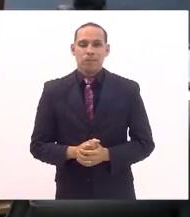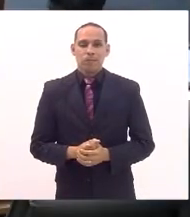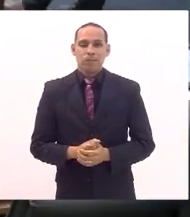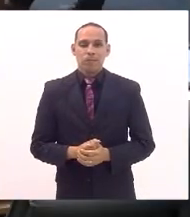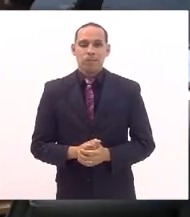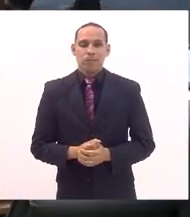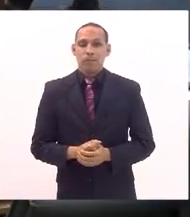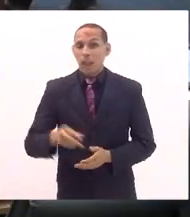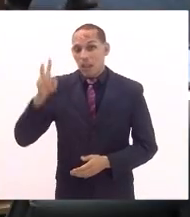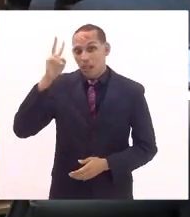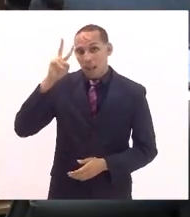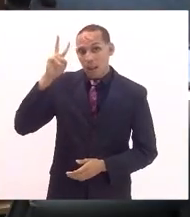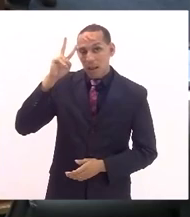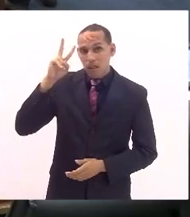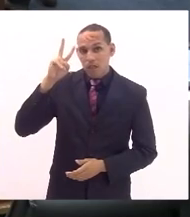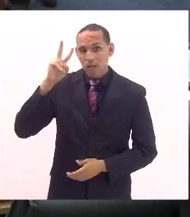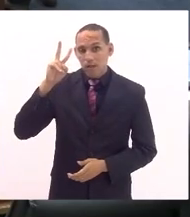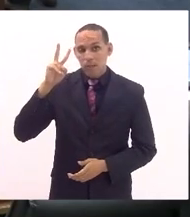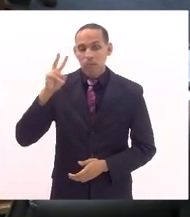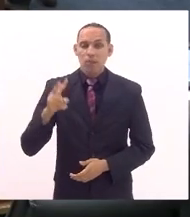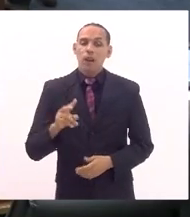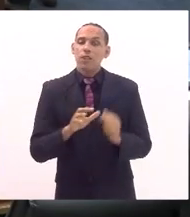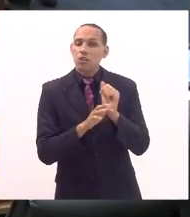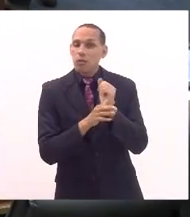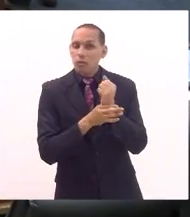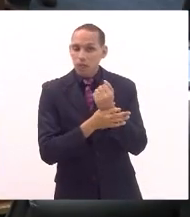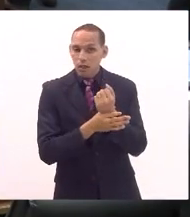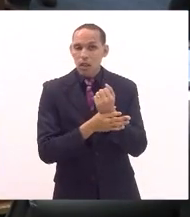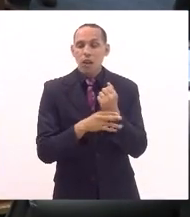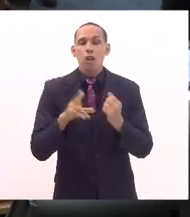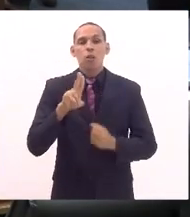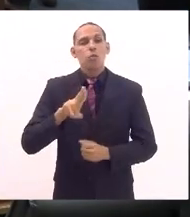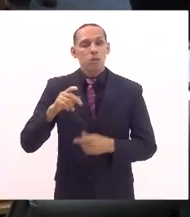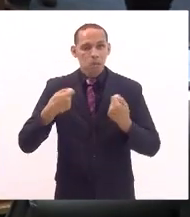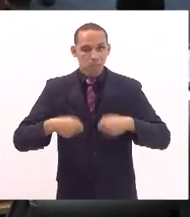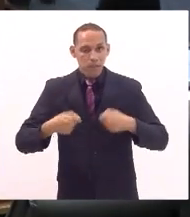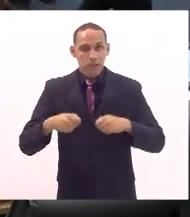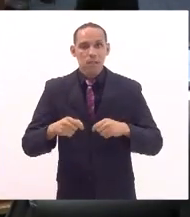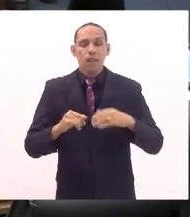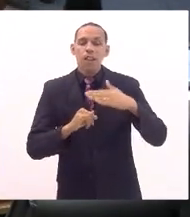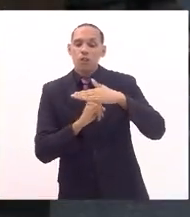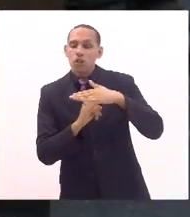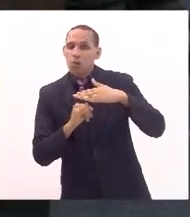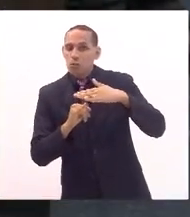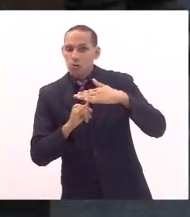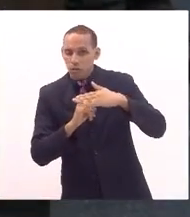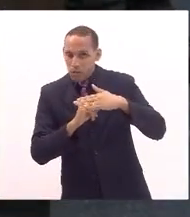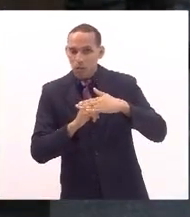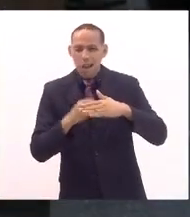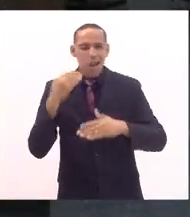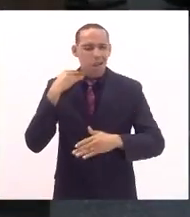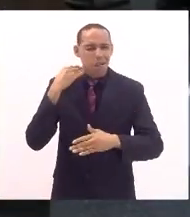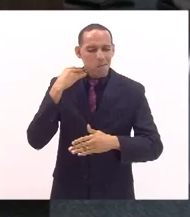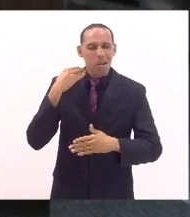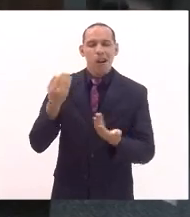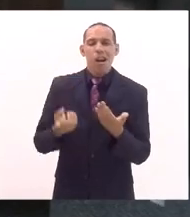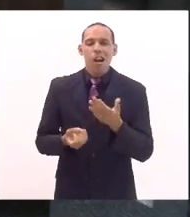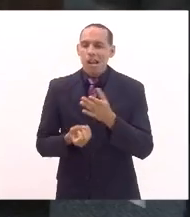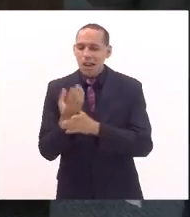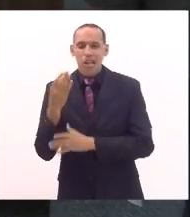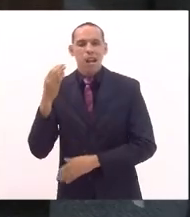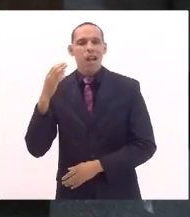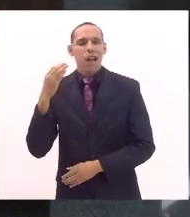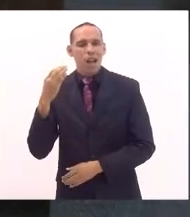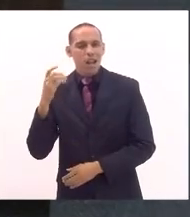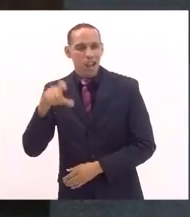e lembrando é as medidas de segurança a serem adotadas por instituições financeiras que emitem cartões de